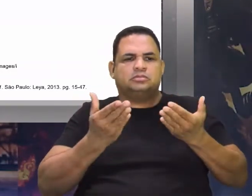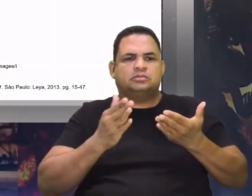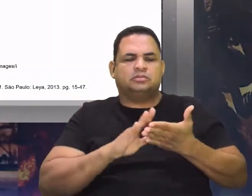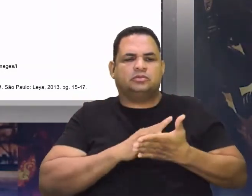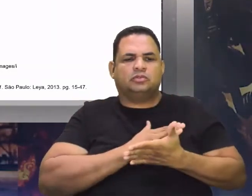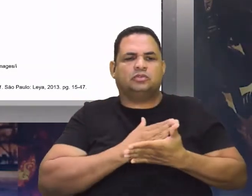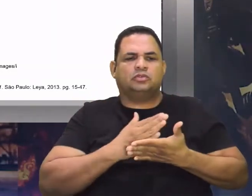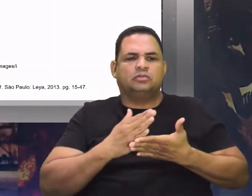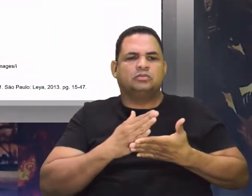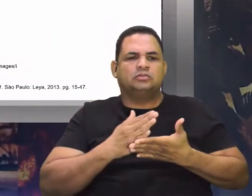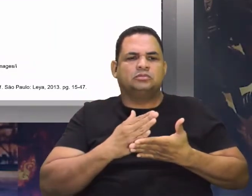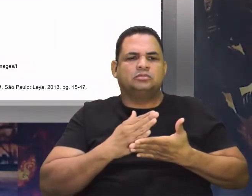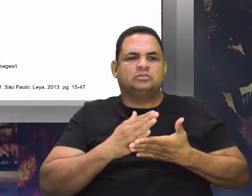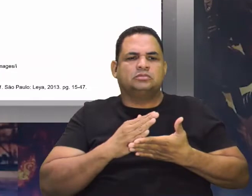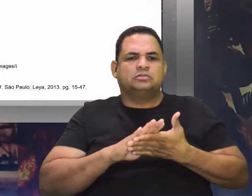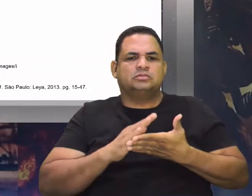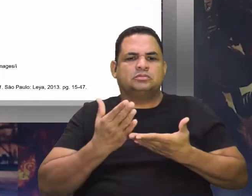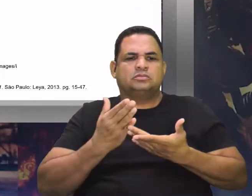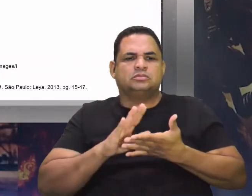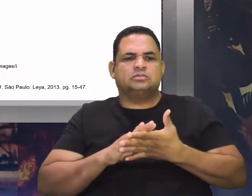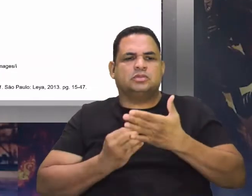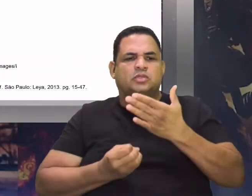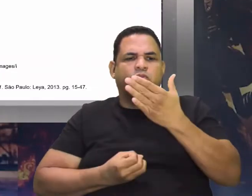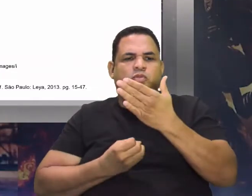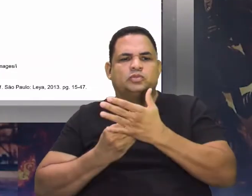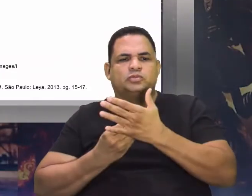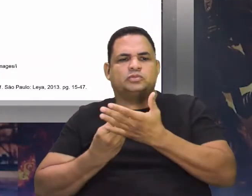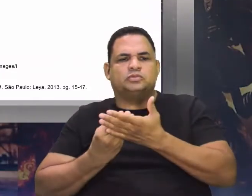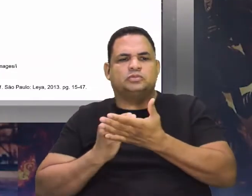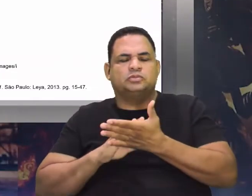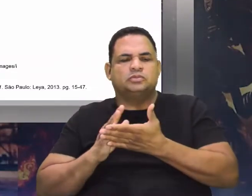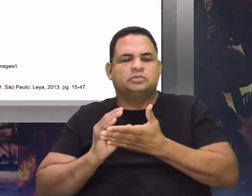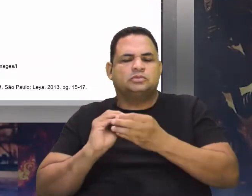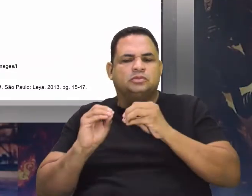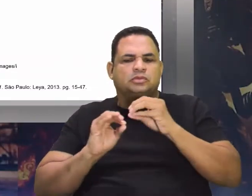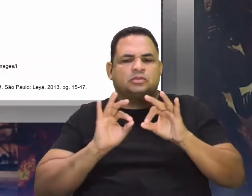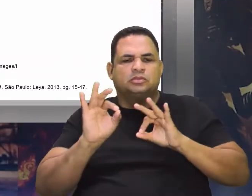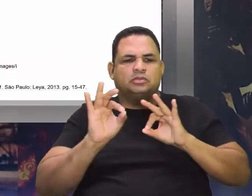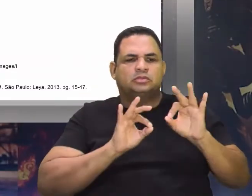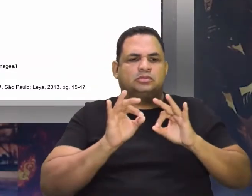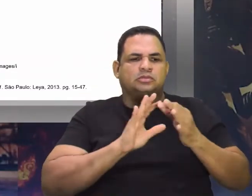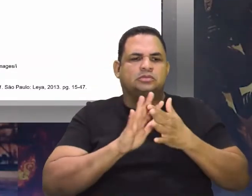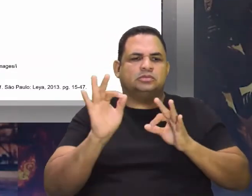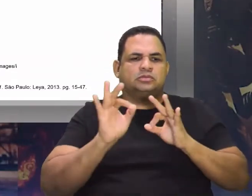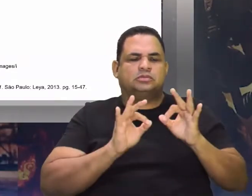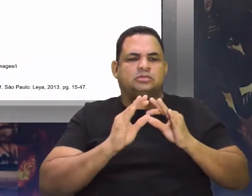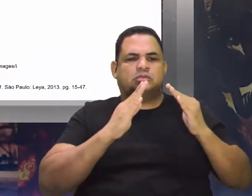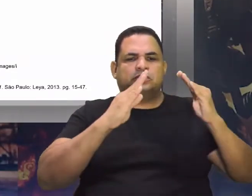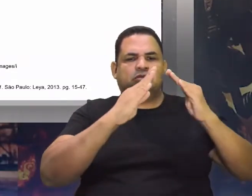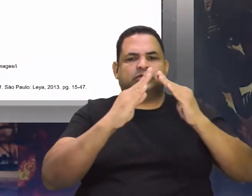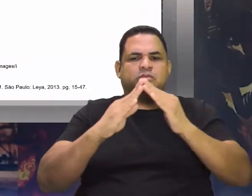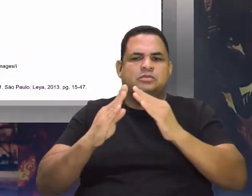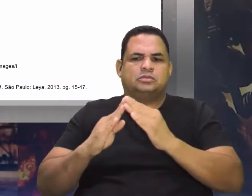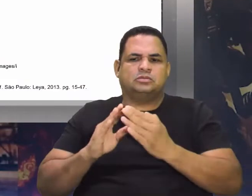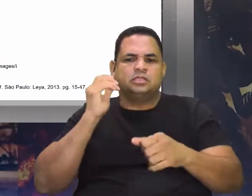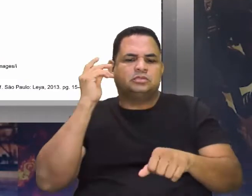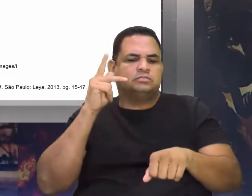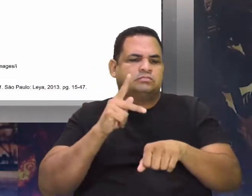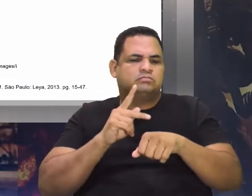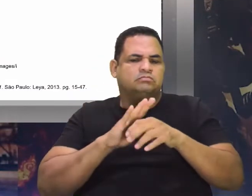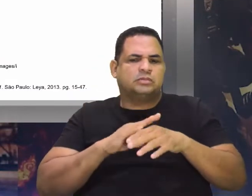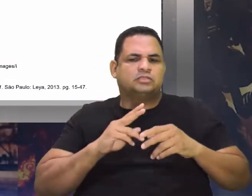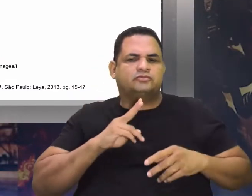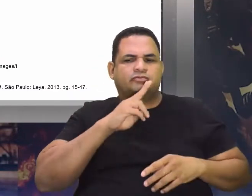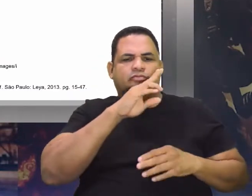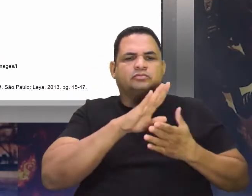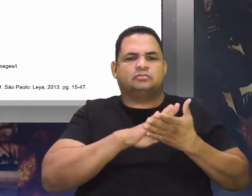animais. A vida sedentária ela vai favorecer o aperfeiçoamento da construção de moradias mais sólidas,